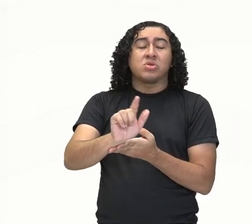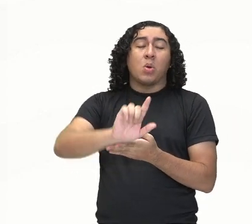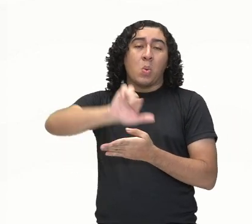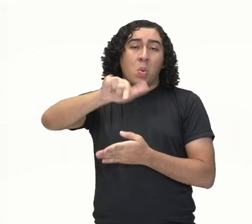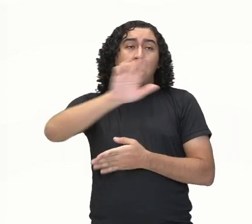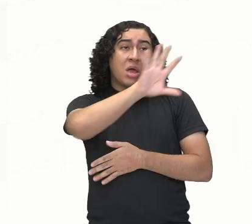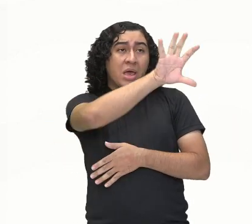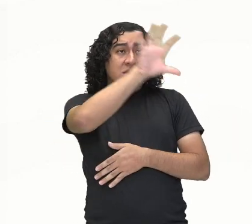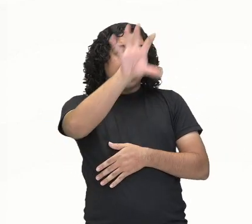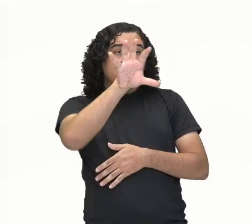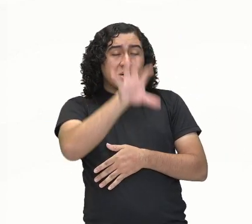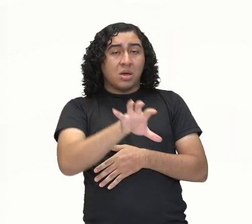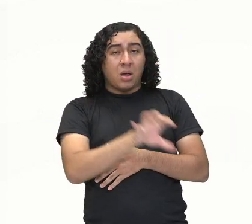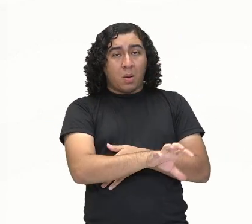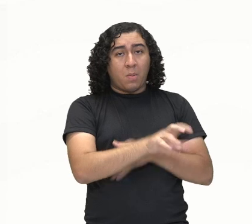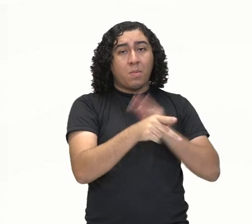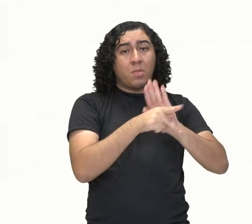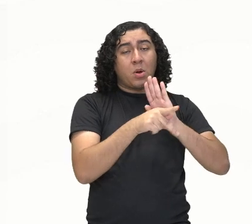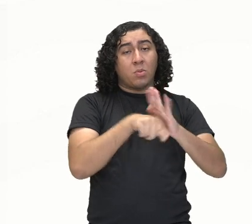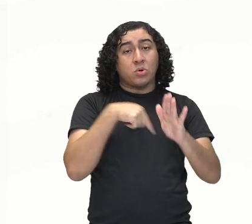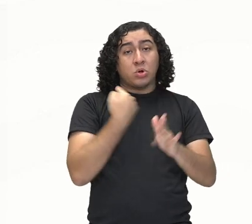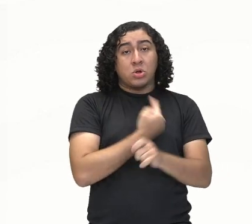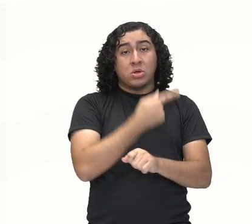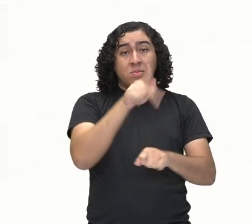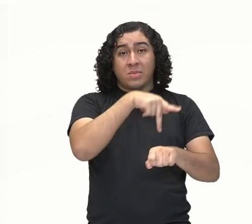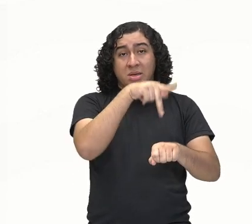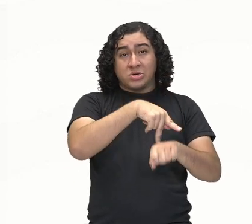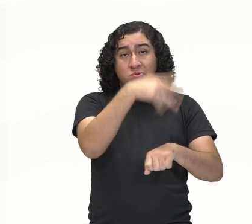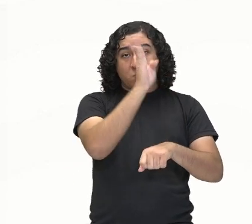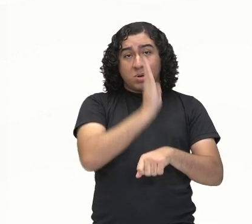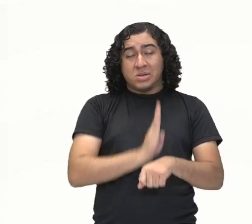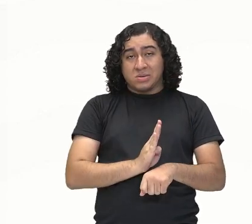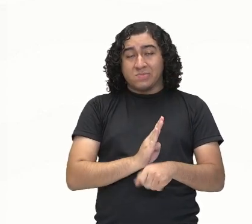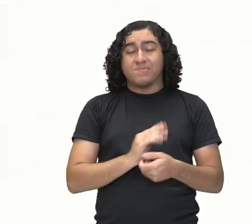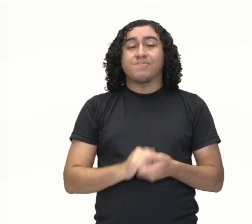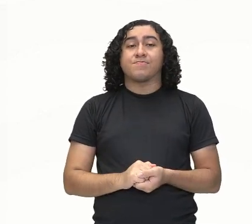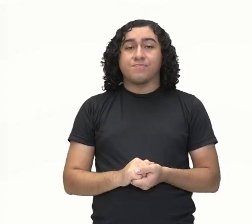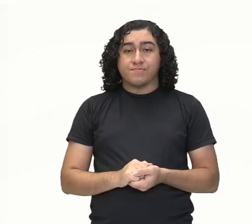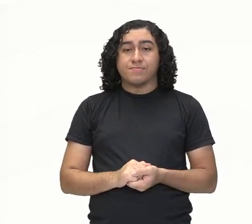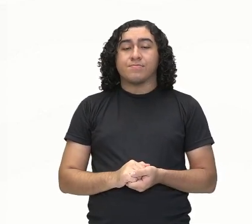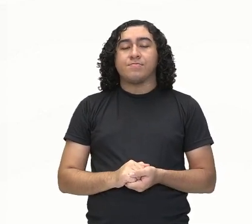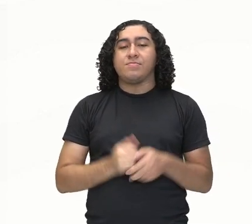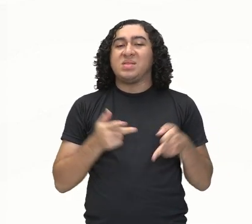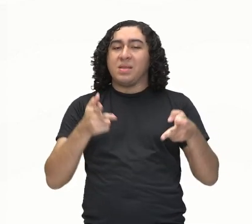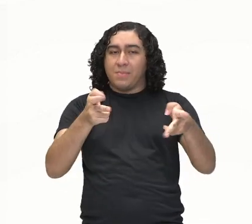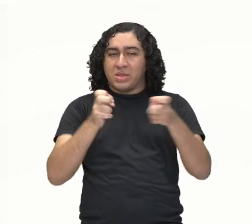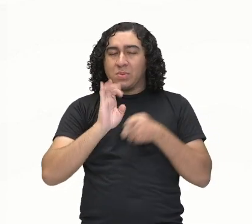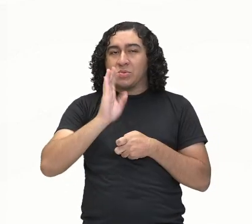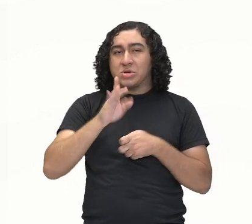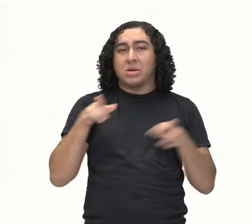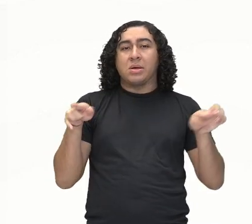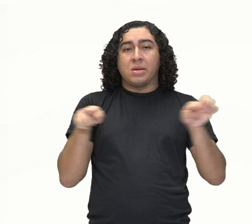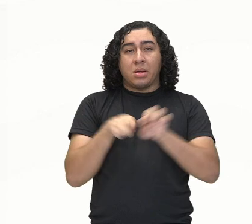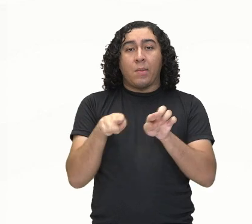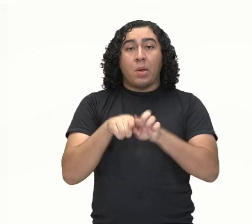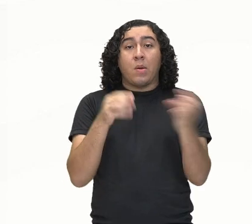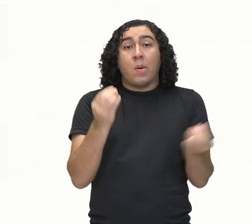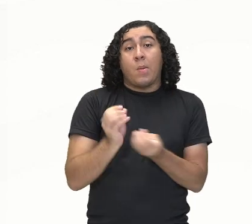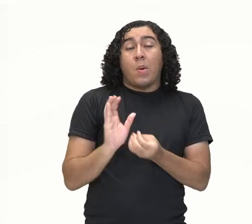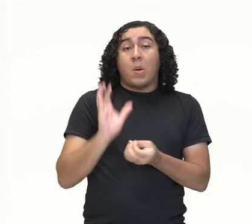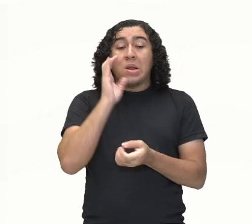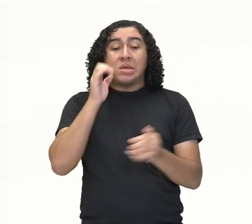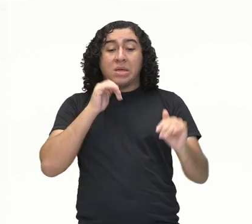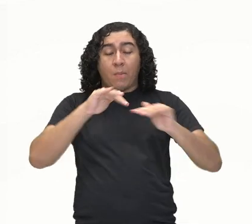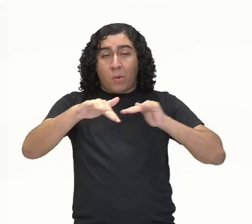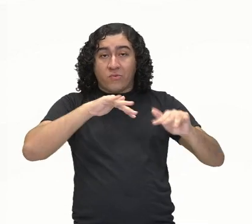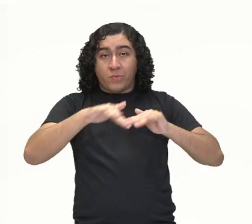outras regiões aí do nosso país, tá bom? Então a gente já observa esse processo aí, esses deslocamentos,